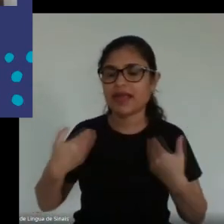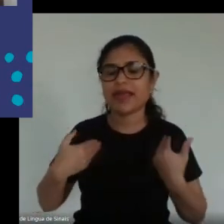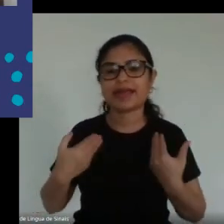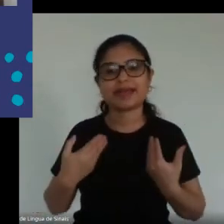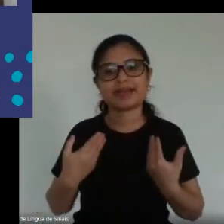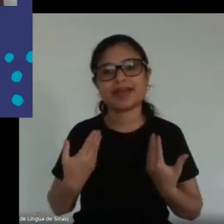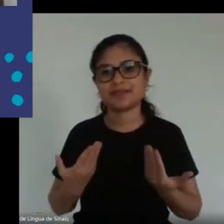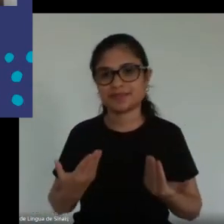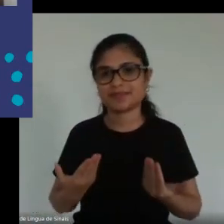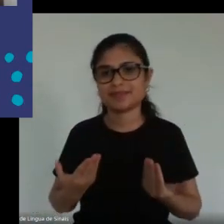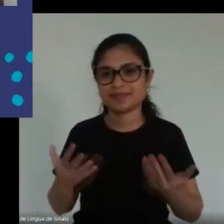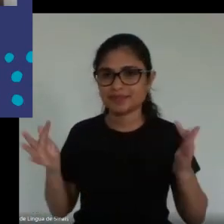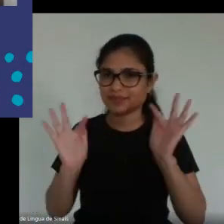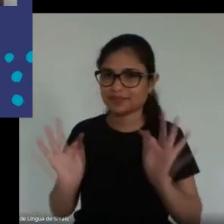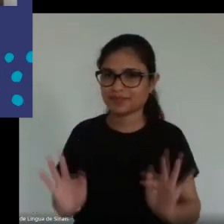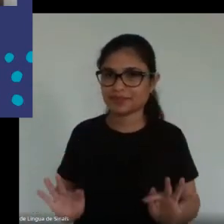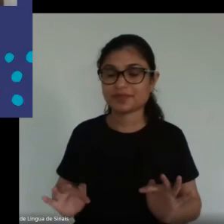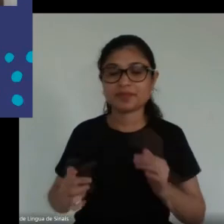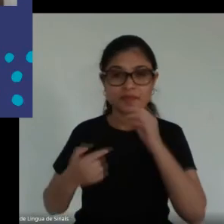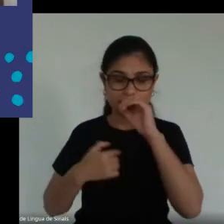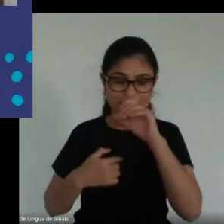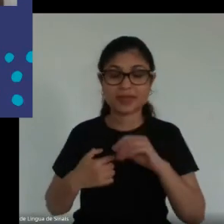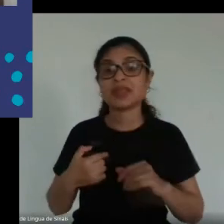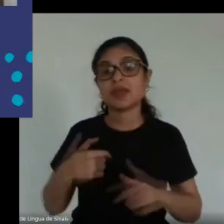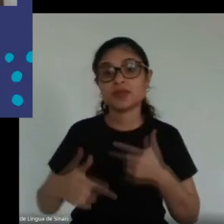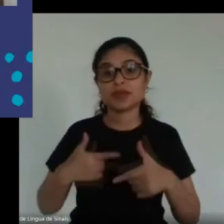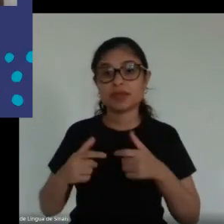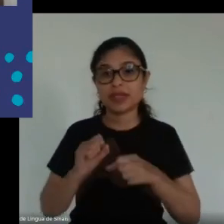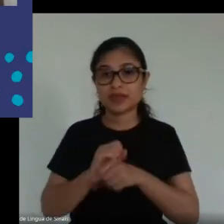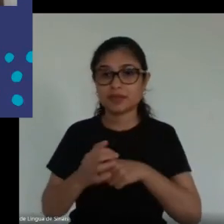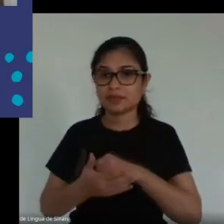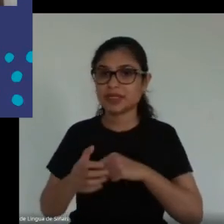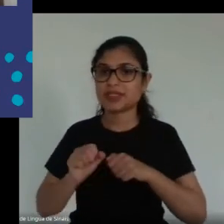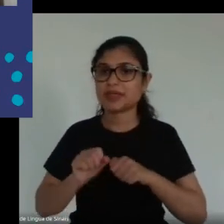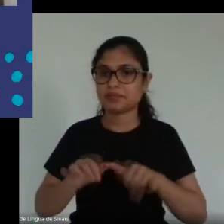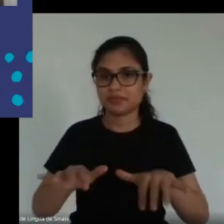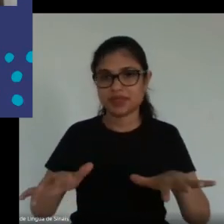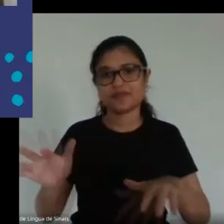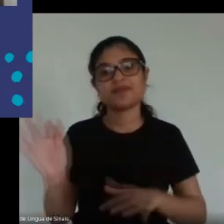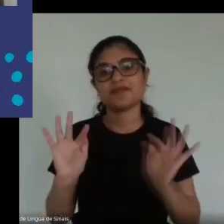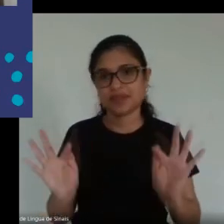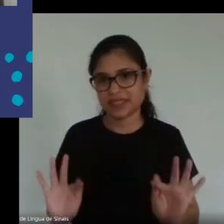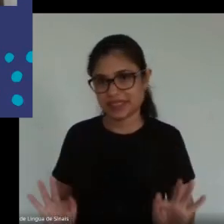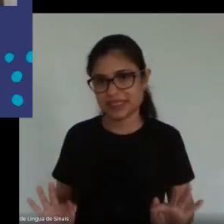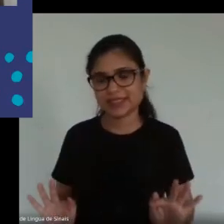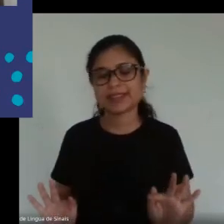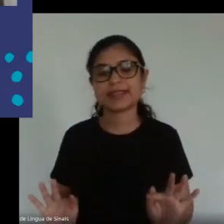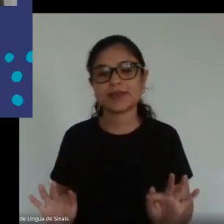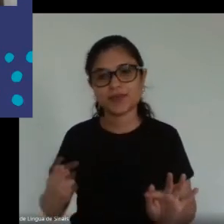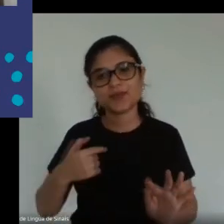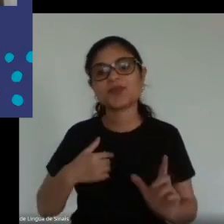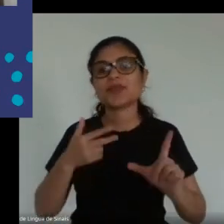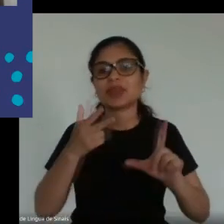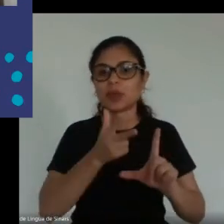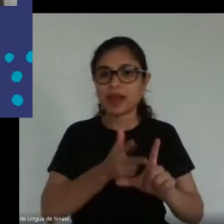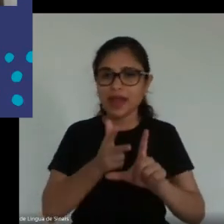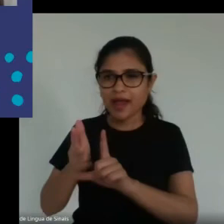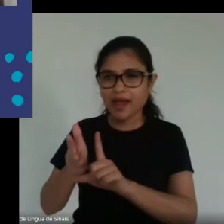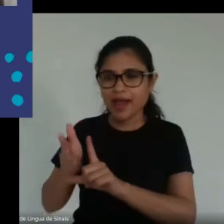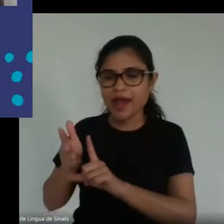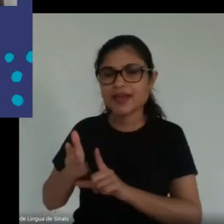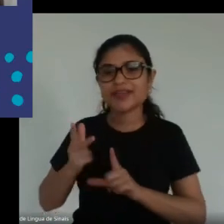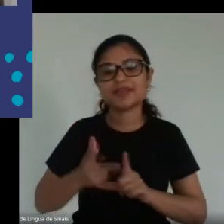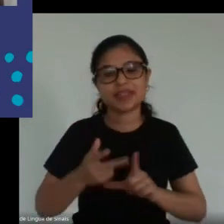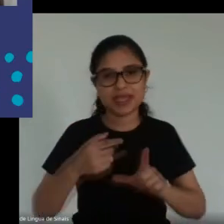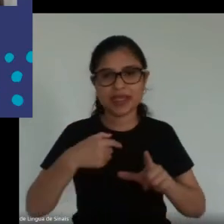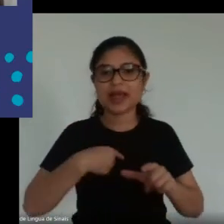recarregada, e sou muito feliz que agora na pandemia eu posso estar fazendo essas lives e passando essa